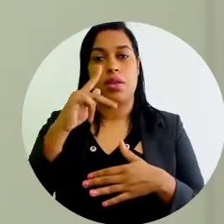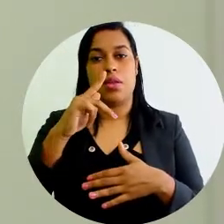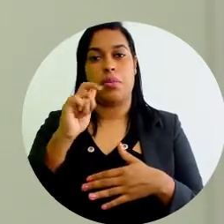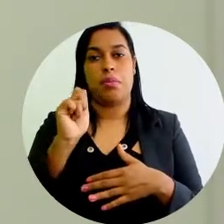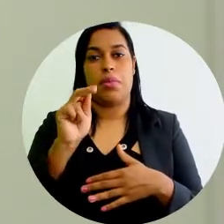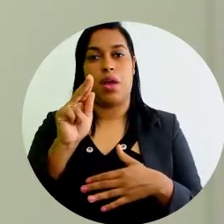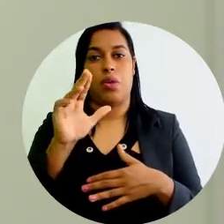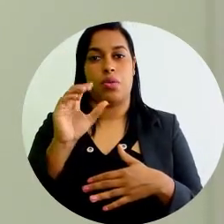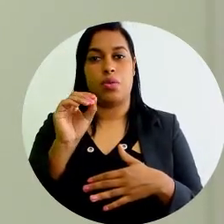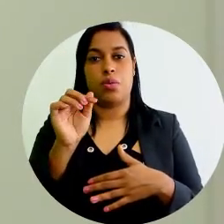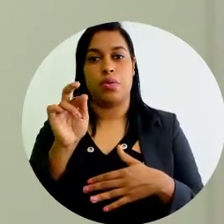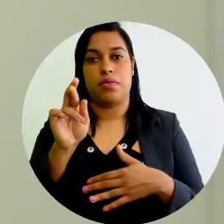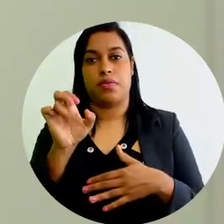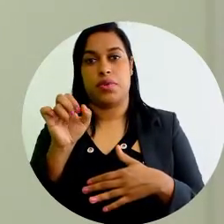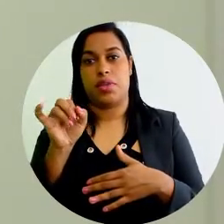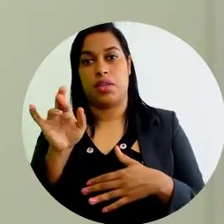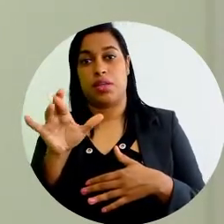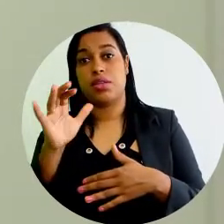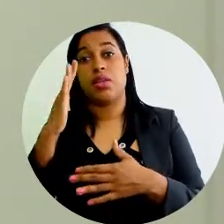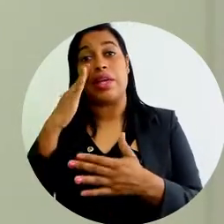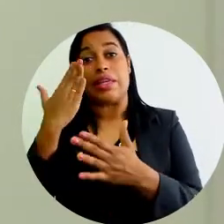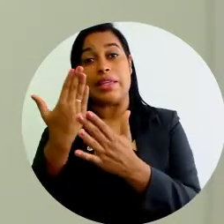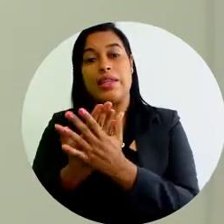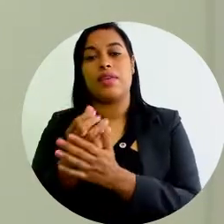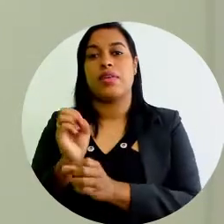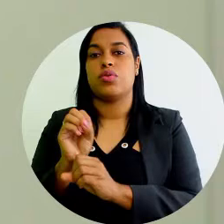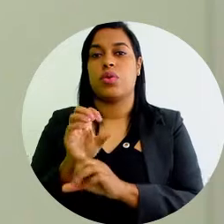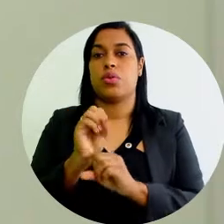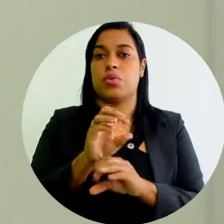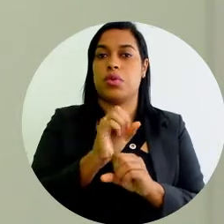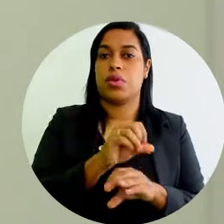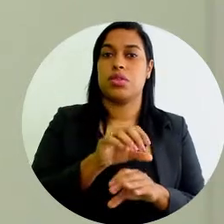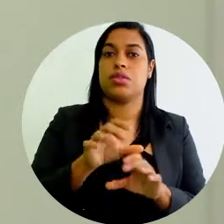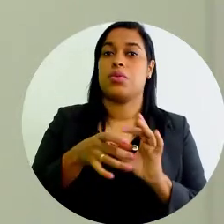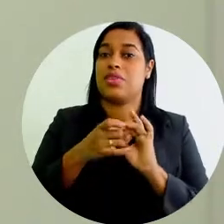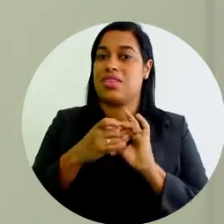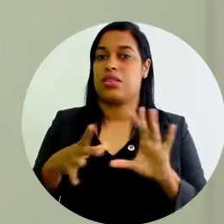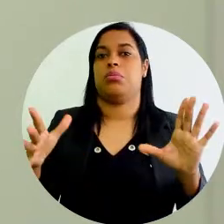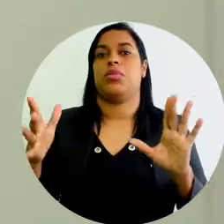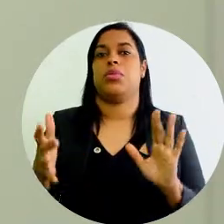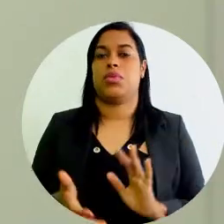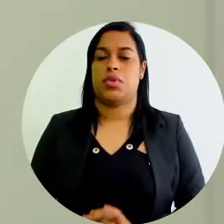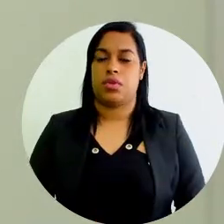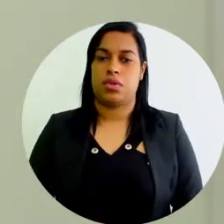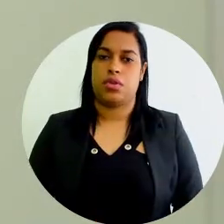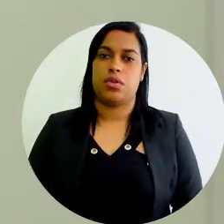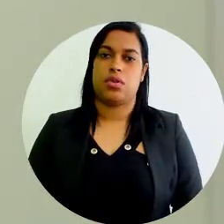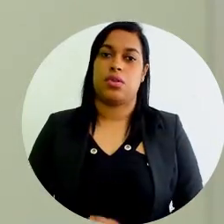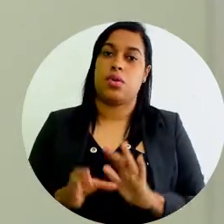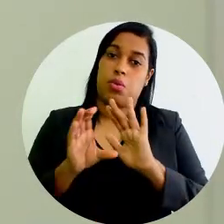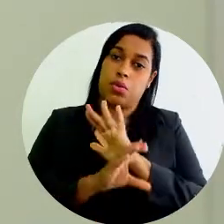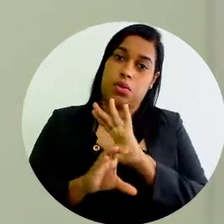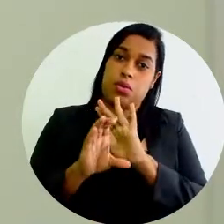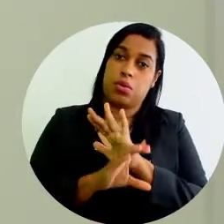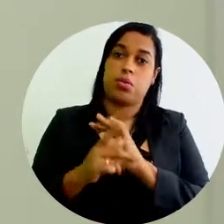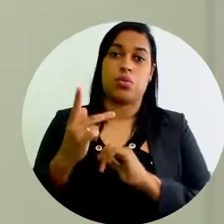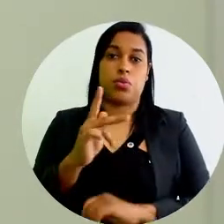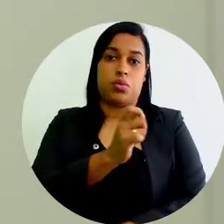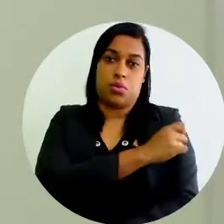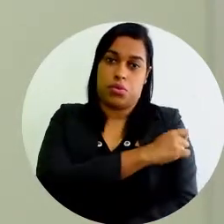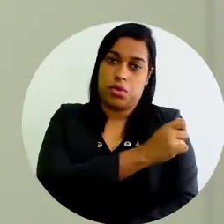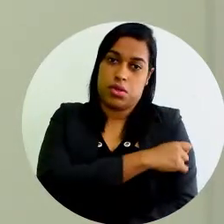gente pode lembrar de Paulo Freire, ele acreditava numa educação libertadora. E